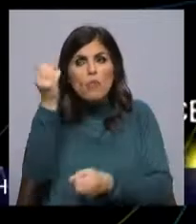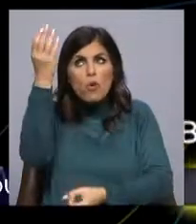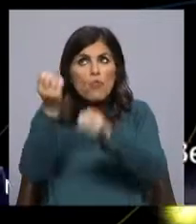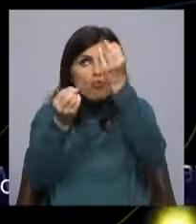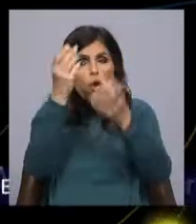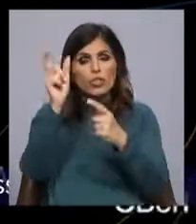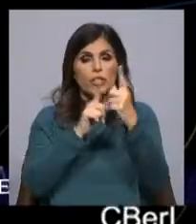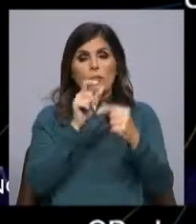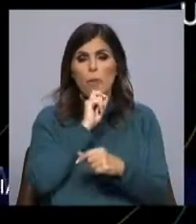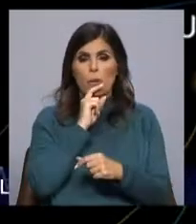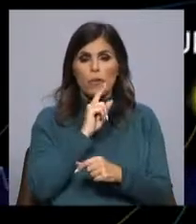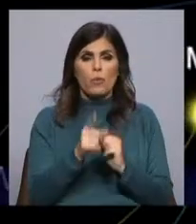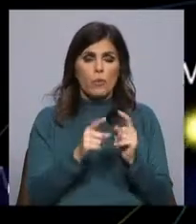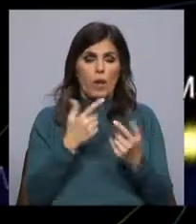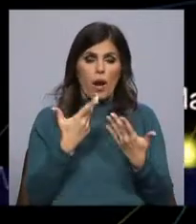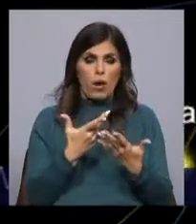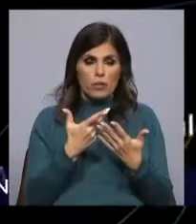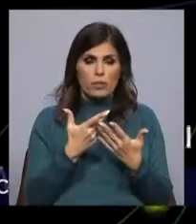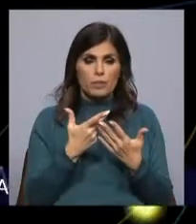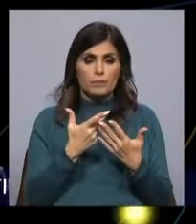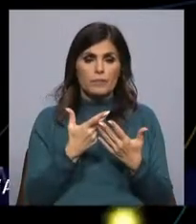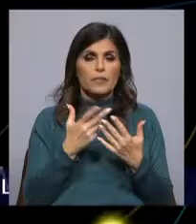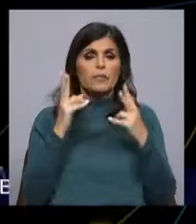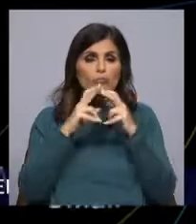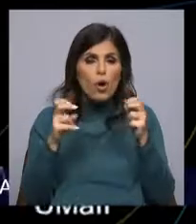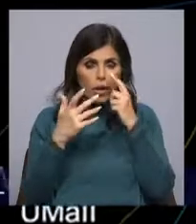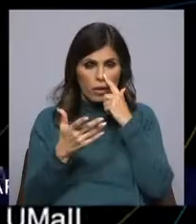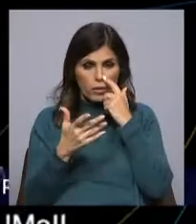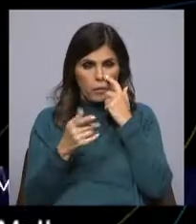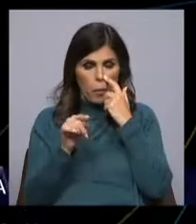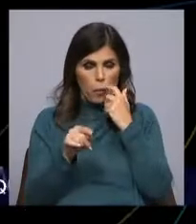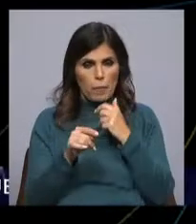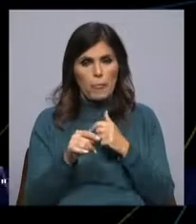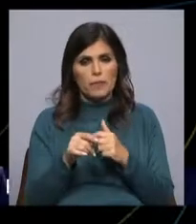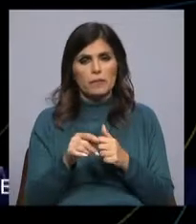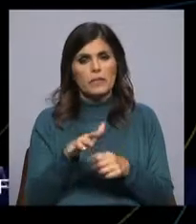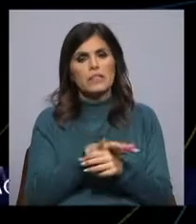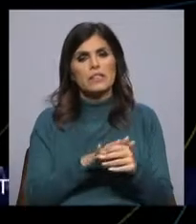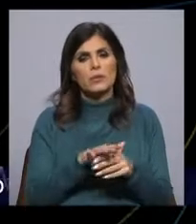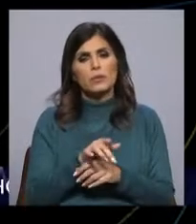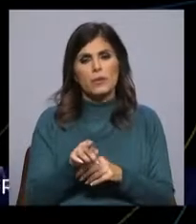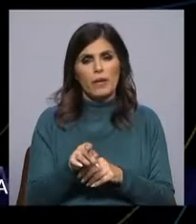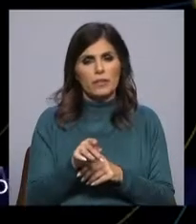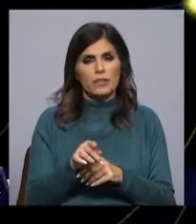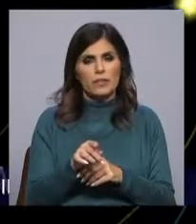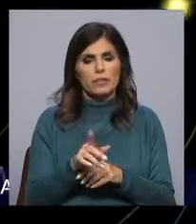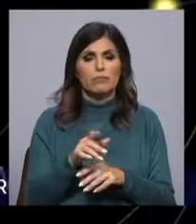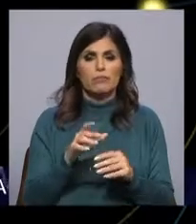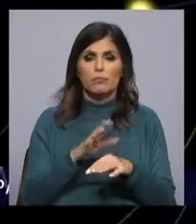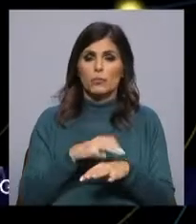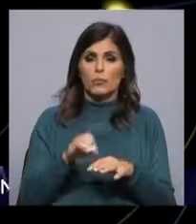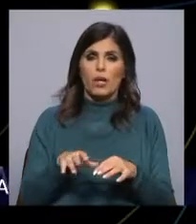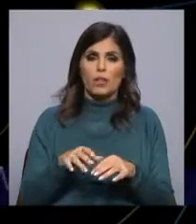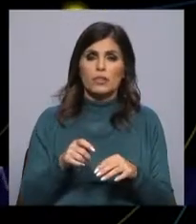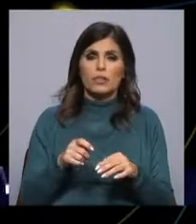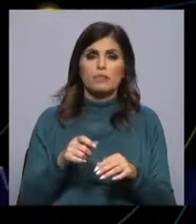e que, portanto, aquilo que o Gaia agora descobriu foi precisamente uma dessas perturbações gravitacionais causadas, então, por estas